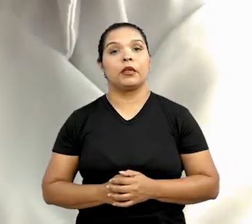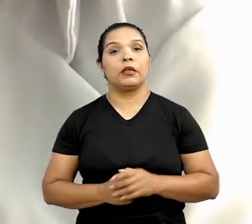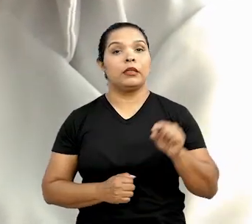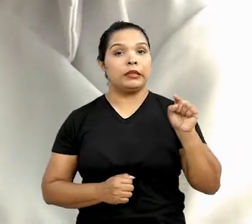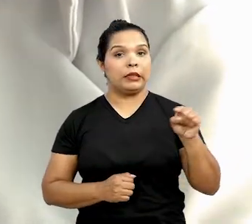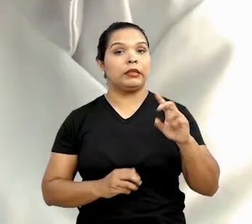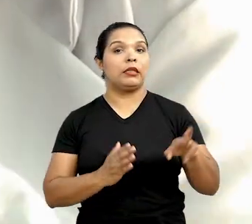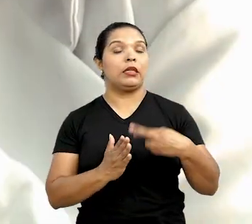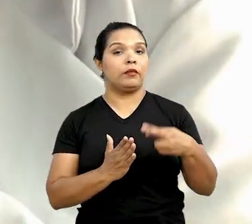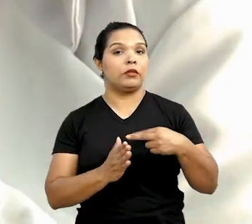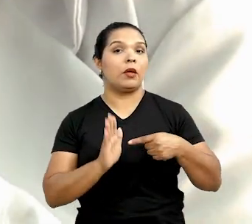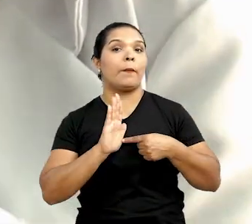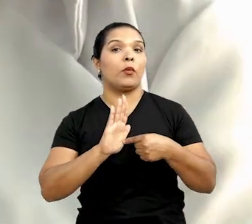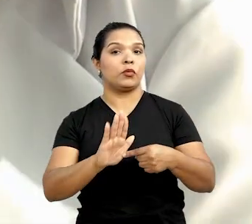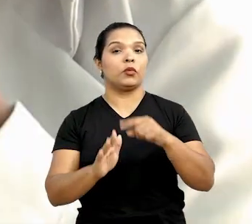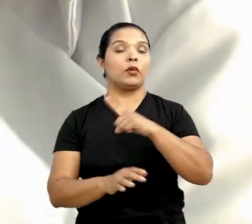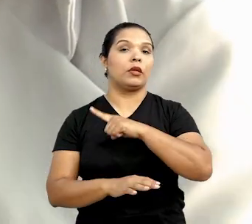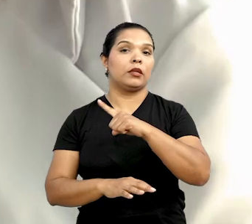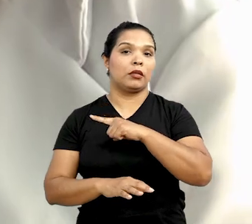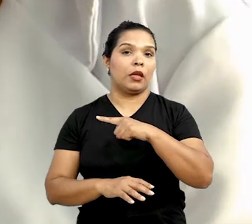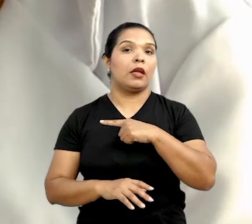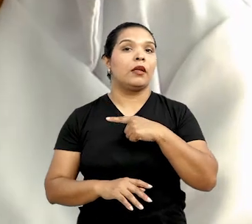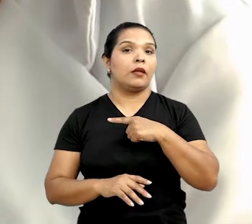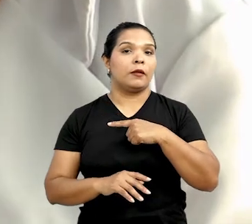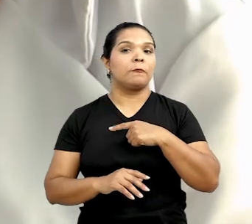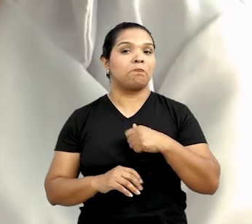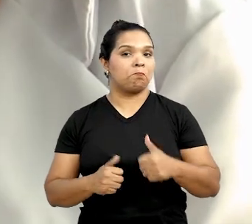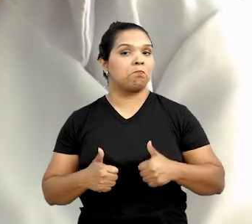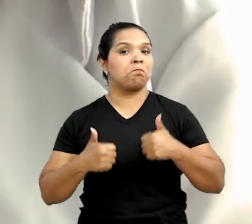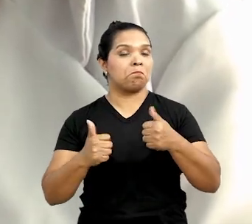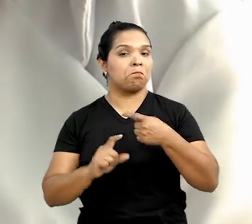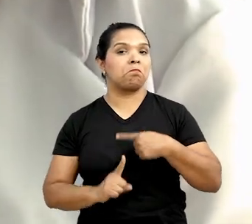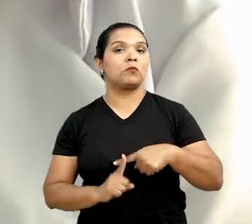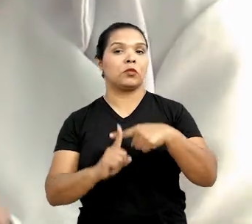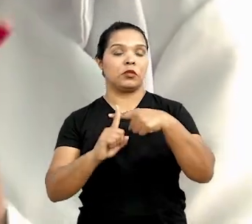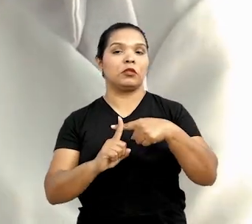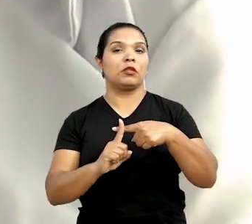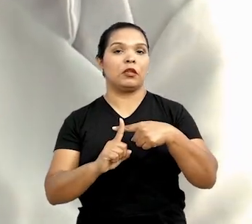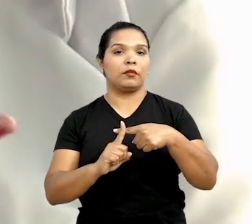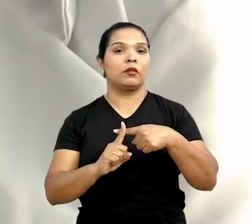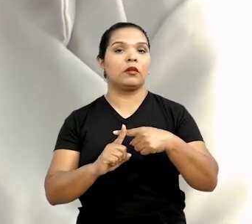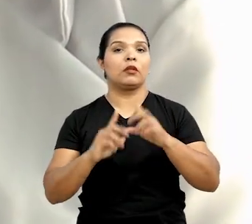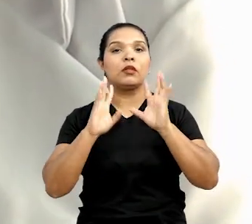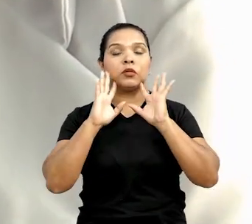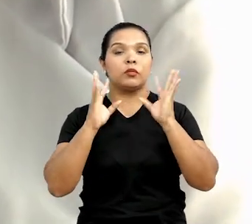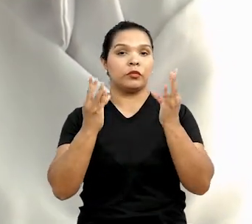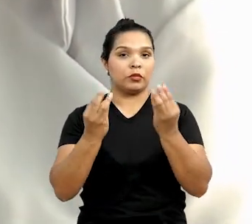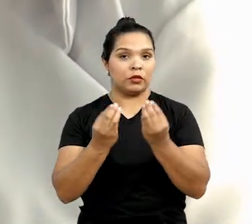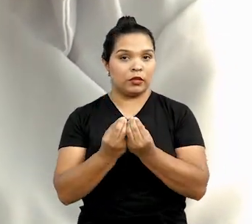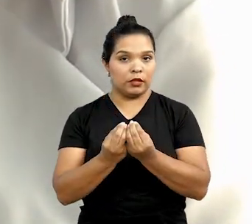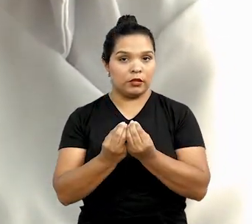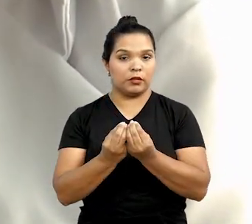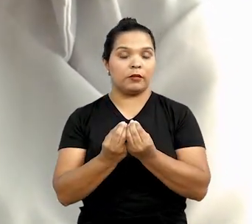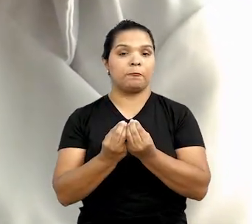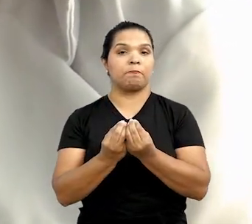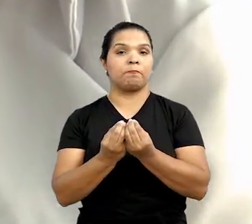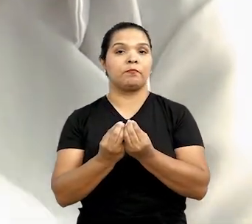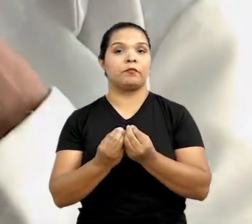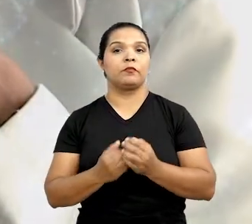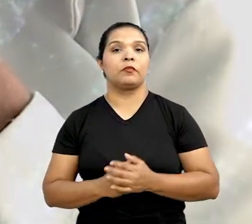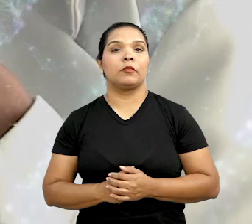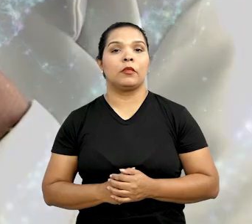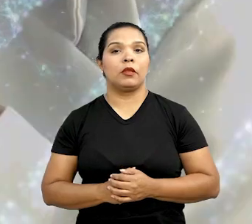e nele a gente mostrou que existe um potencial ansiolítico dessa substância serotonética,